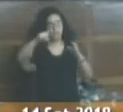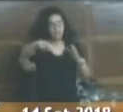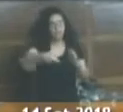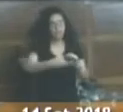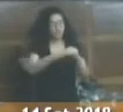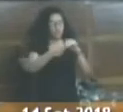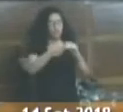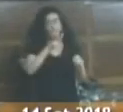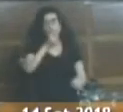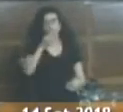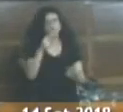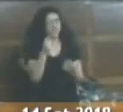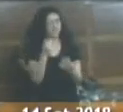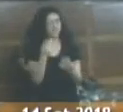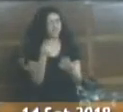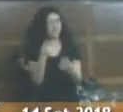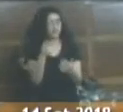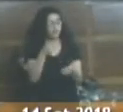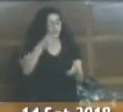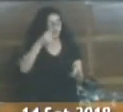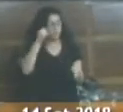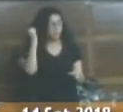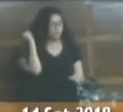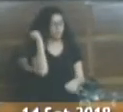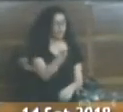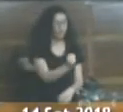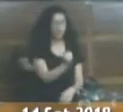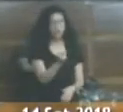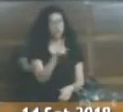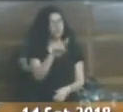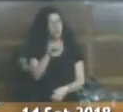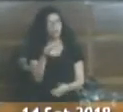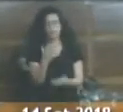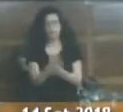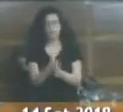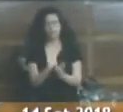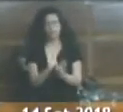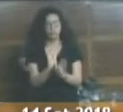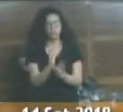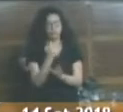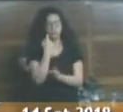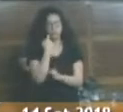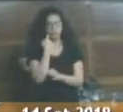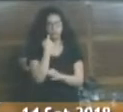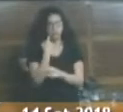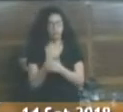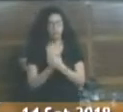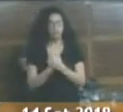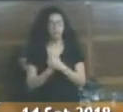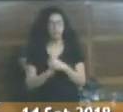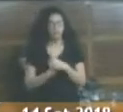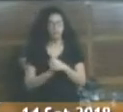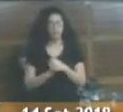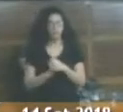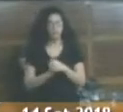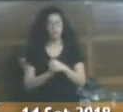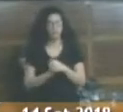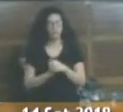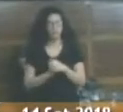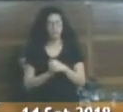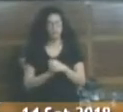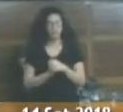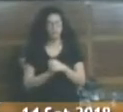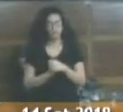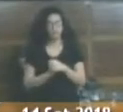nunca. Se tiver um cardume com 100 robalos aqui, o cara vai com um lá, vai matar um, o restante vai tudo embora. Não vai acabar